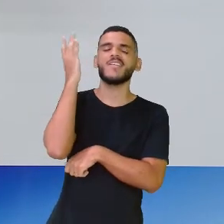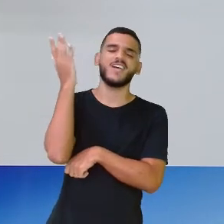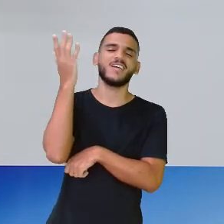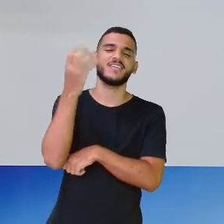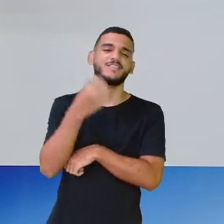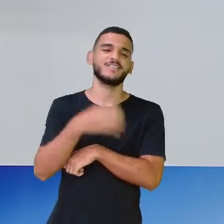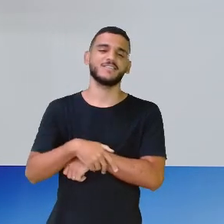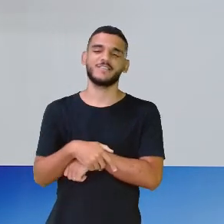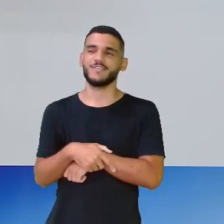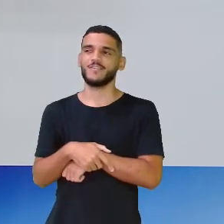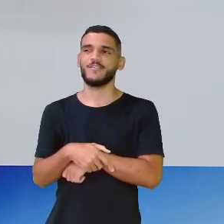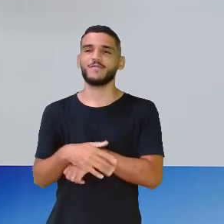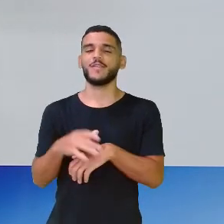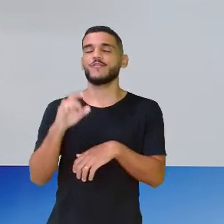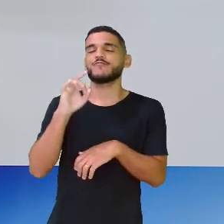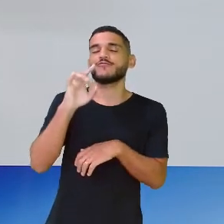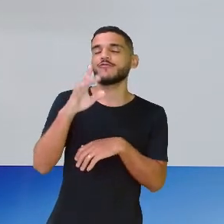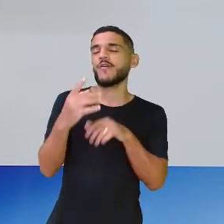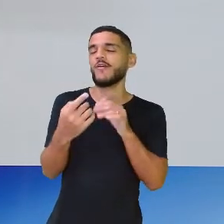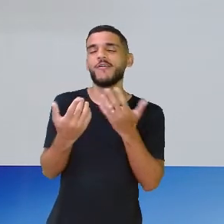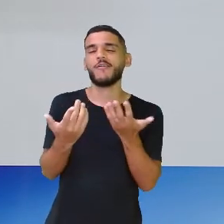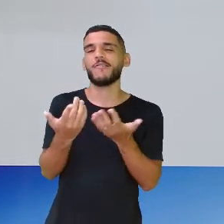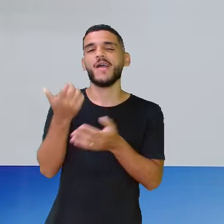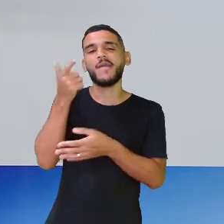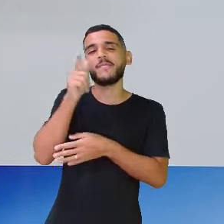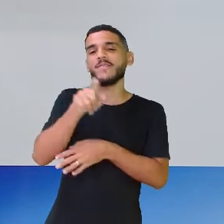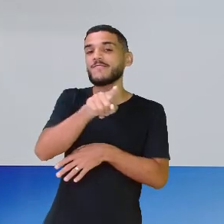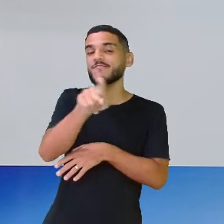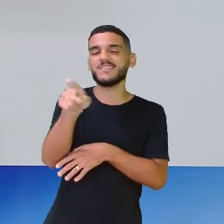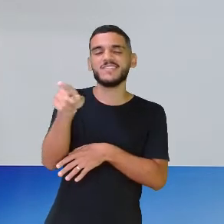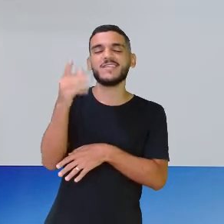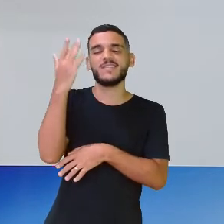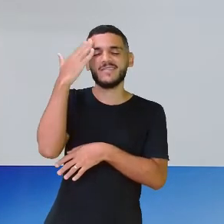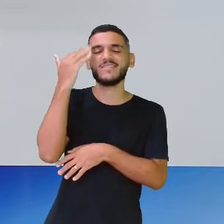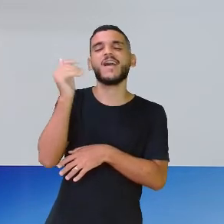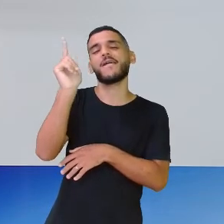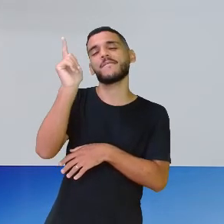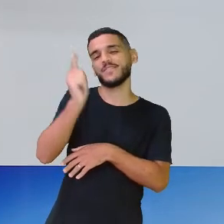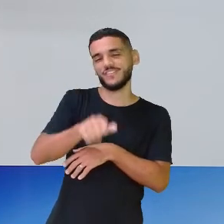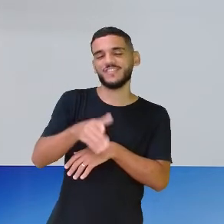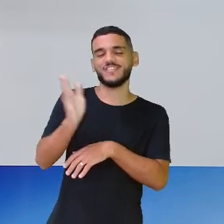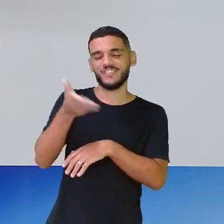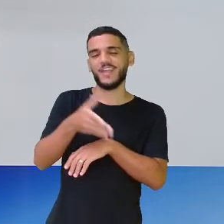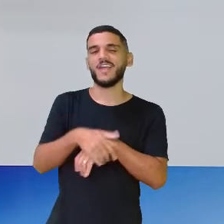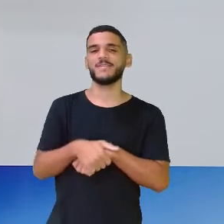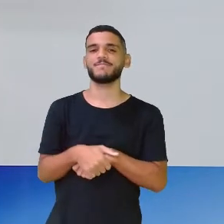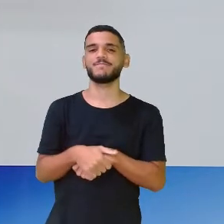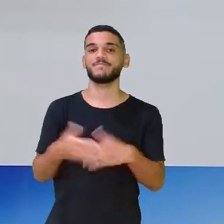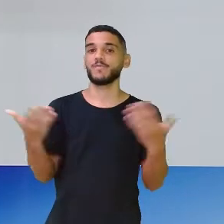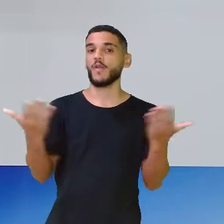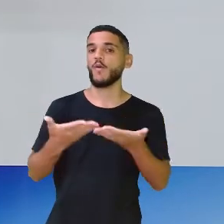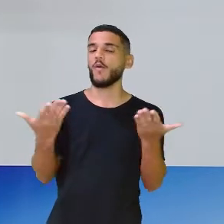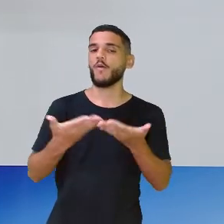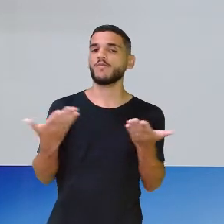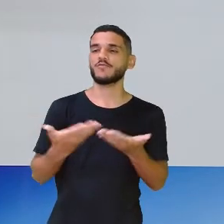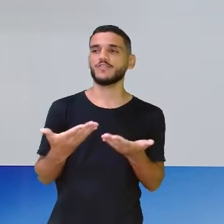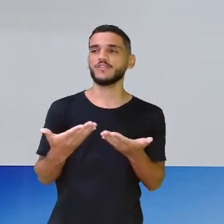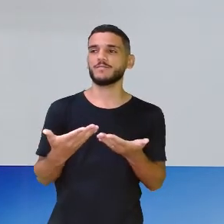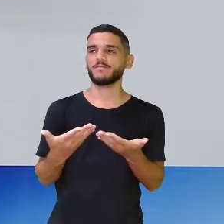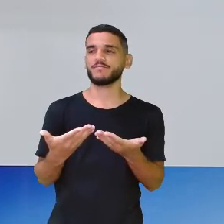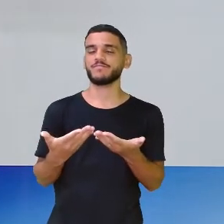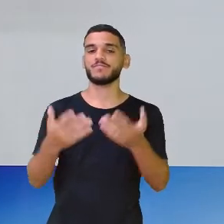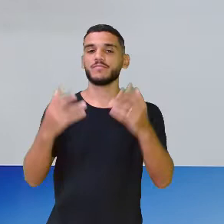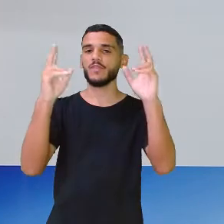Eu só estou repetindo algo que vocês já estão ligadinhos, ligadinhas, né? Hoje a gente vai conversar um pouco